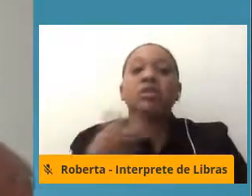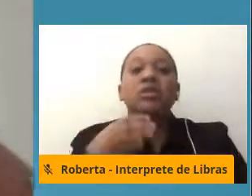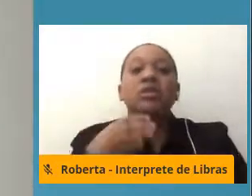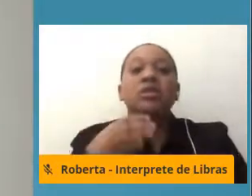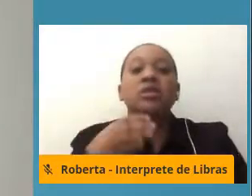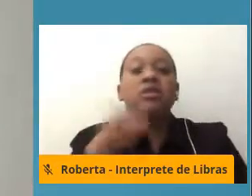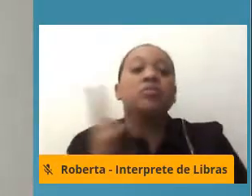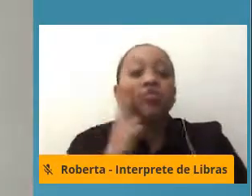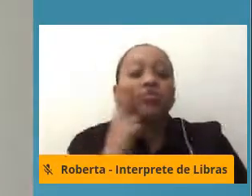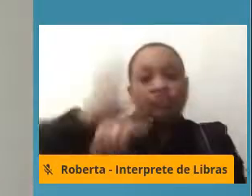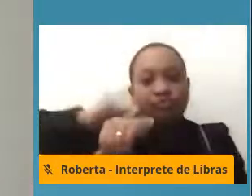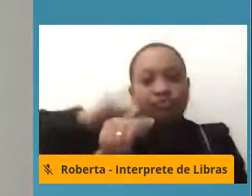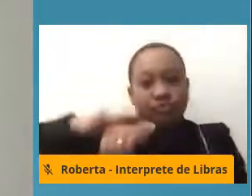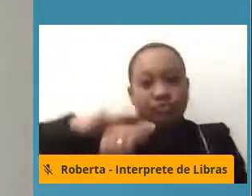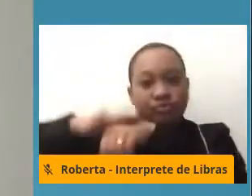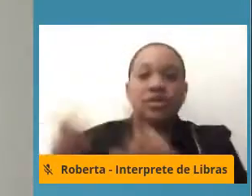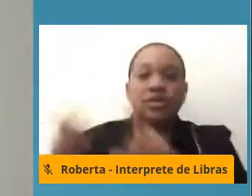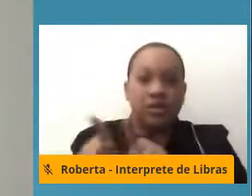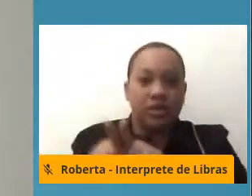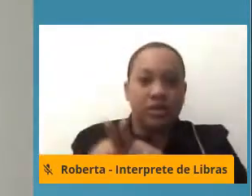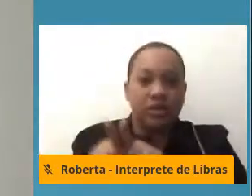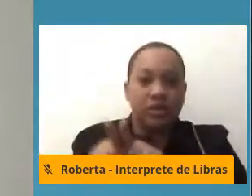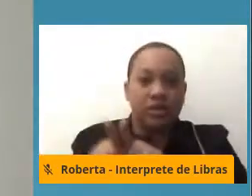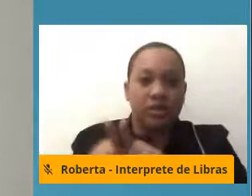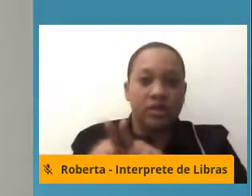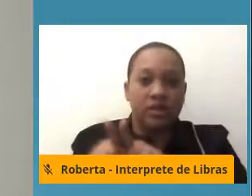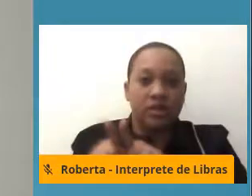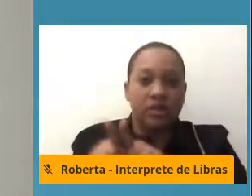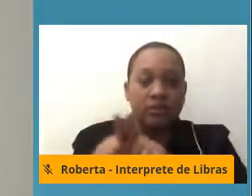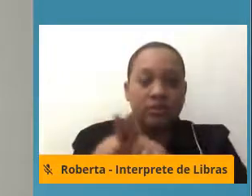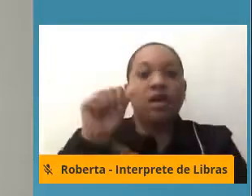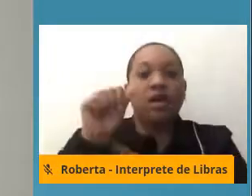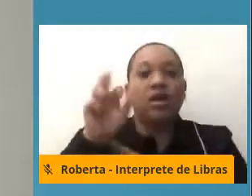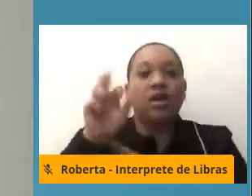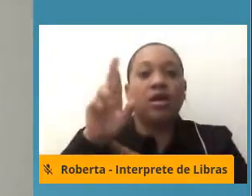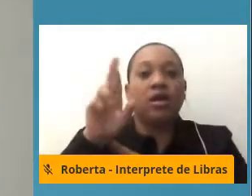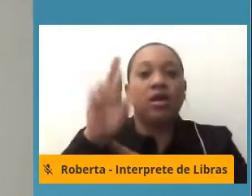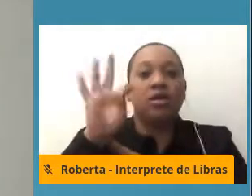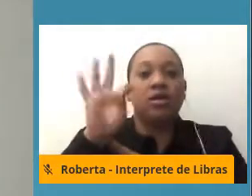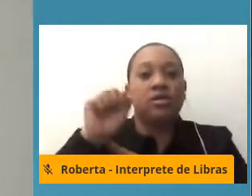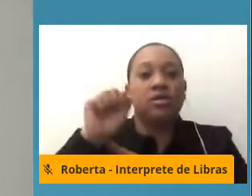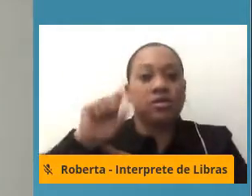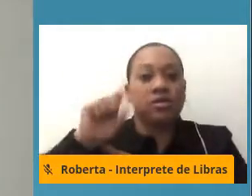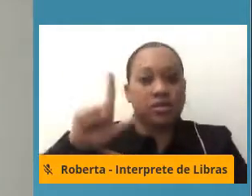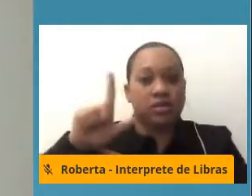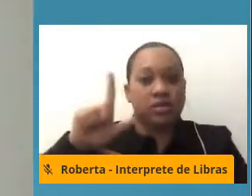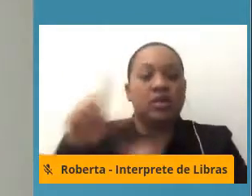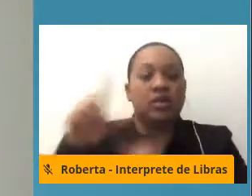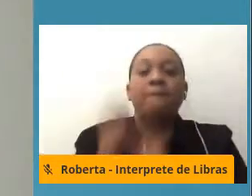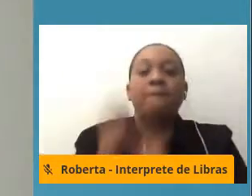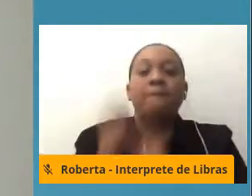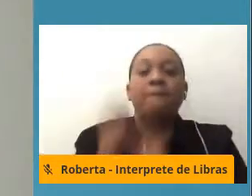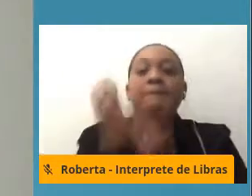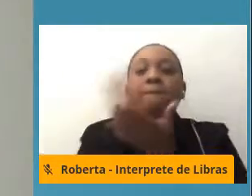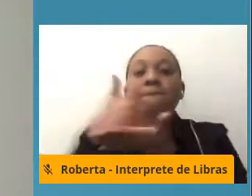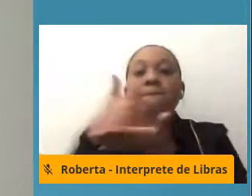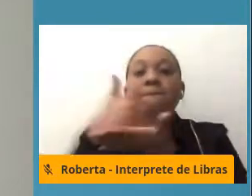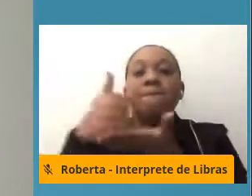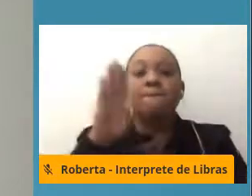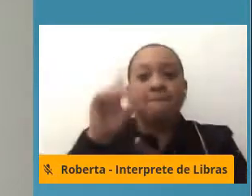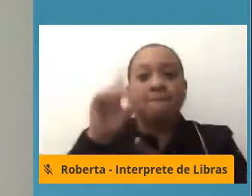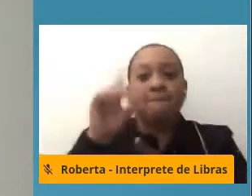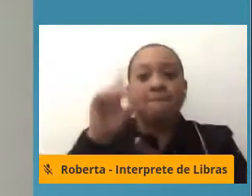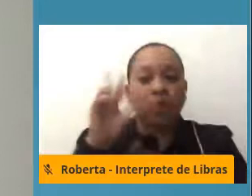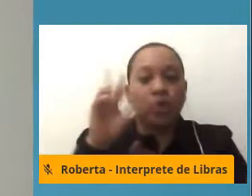bolo da Nutrigrão. A Nutrigrão é um restaurante, e ela também